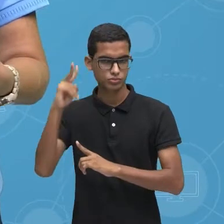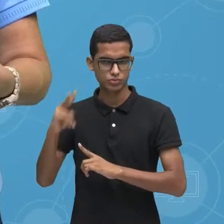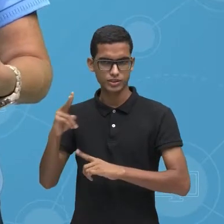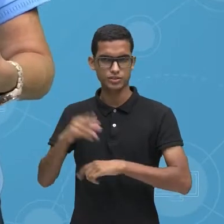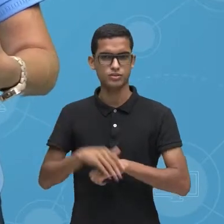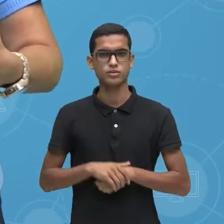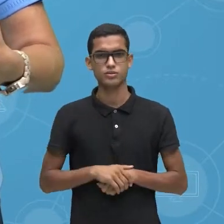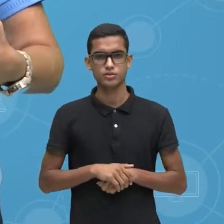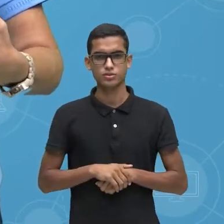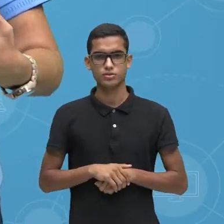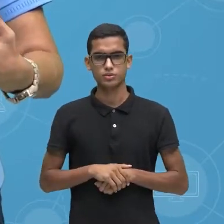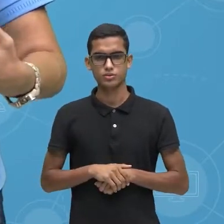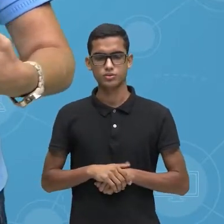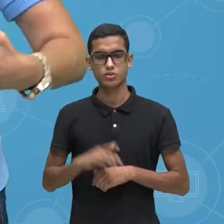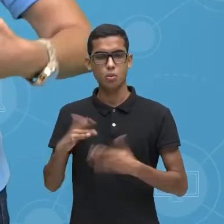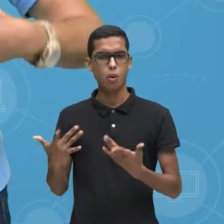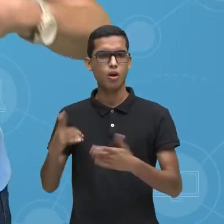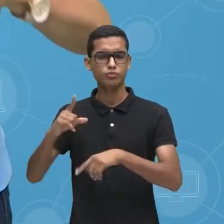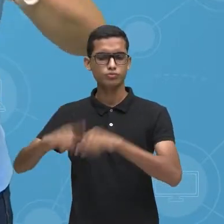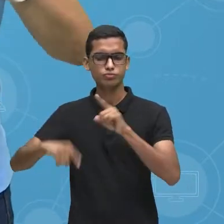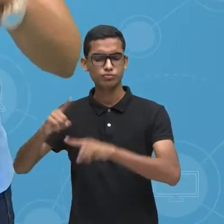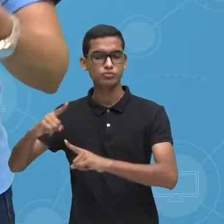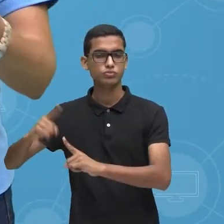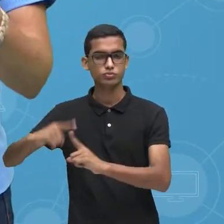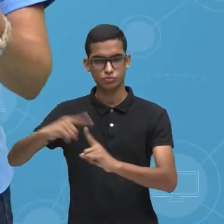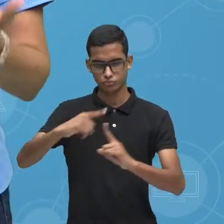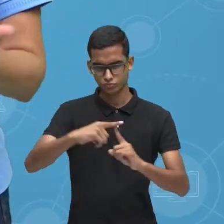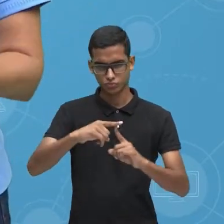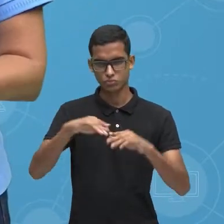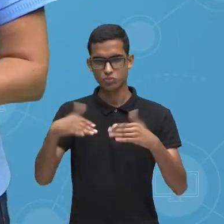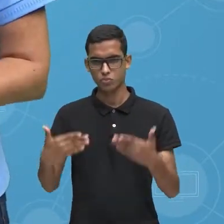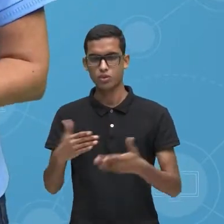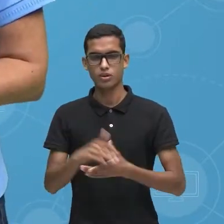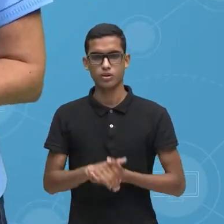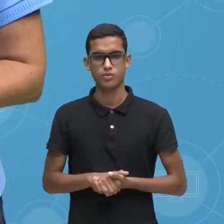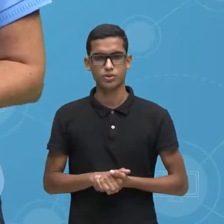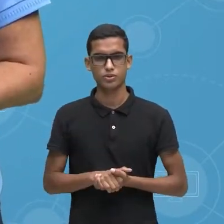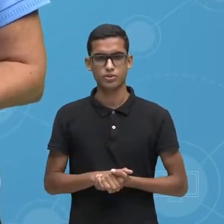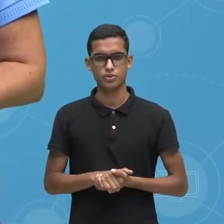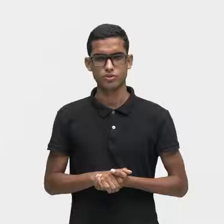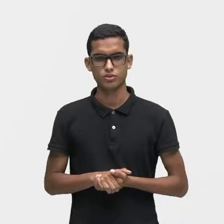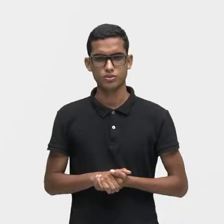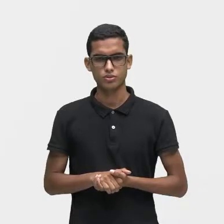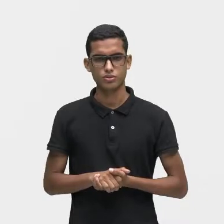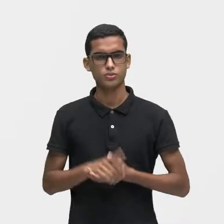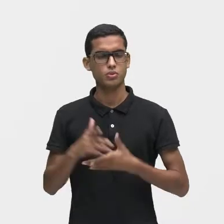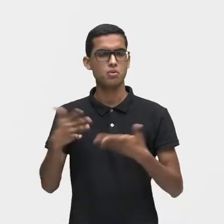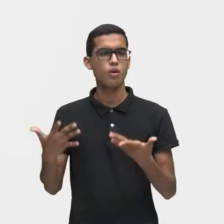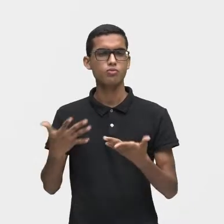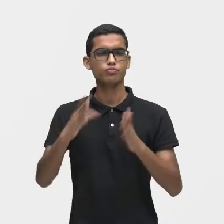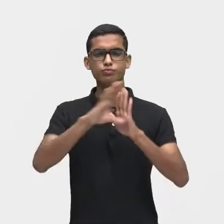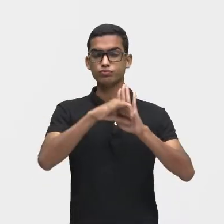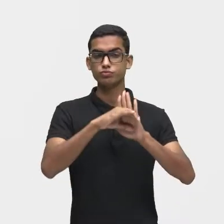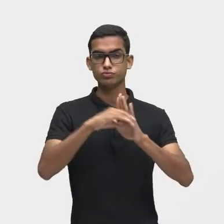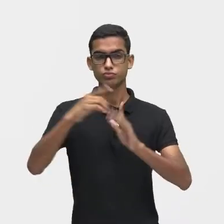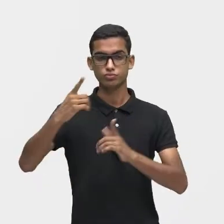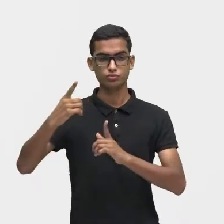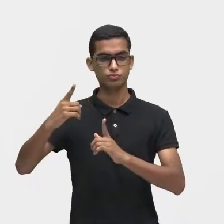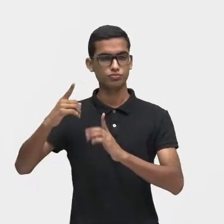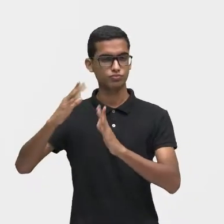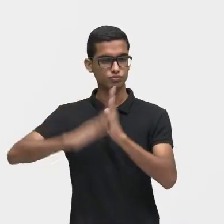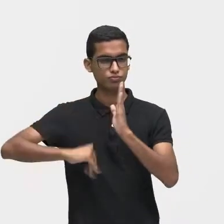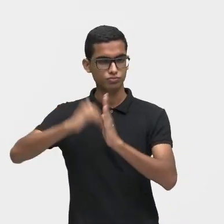de material. Então, vamos agora definir o que vem ser pintura. Então, pintura é